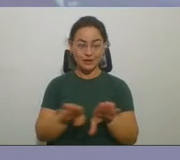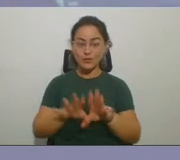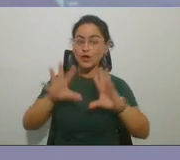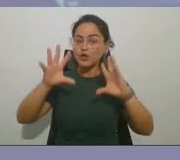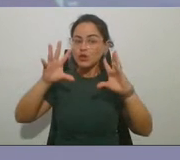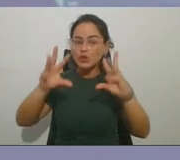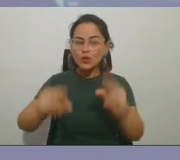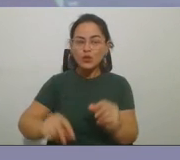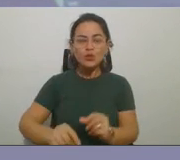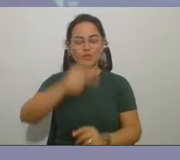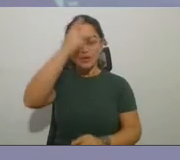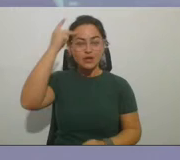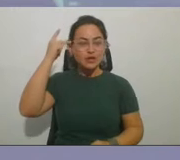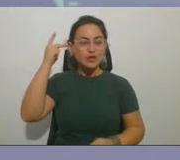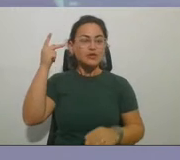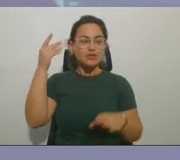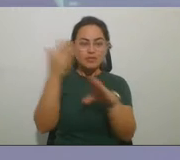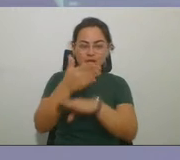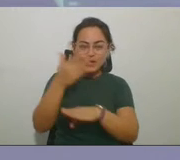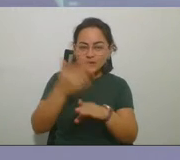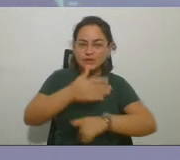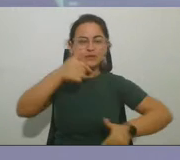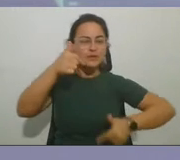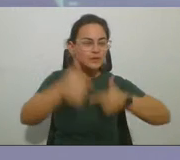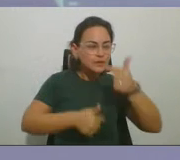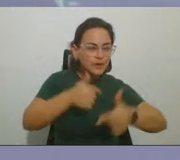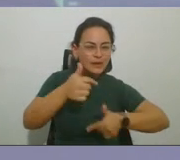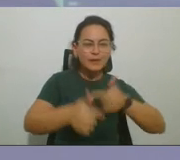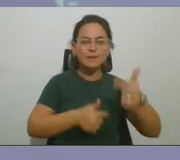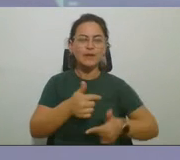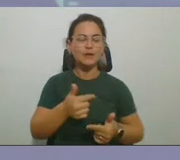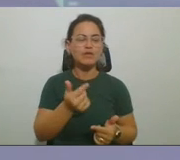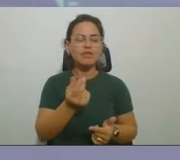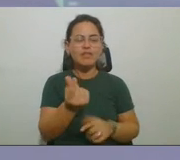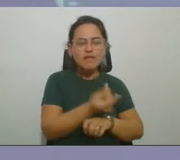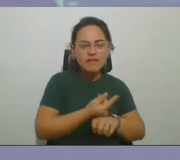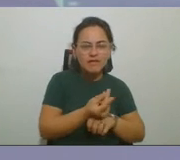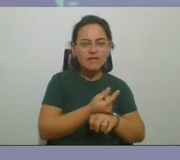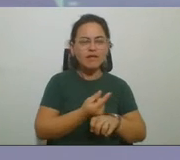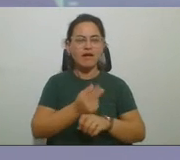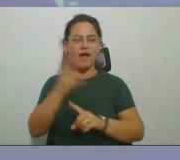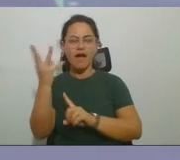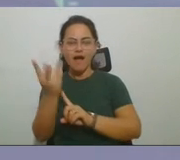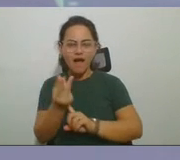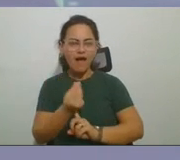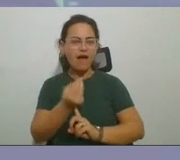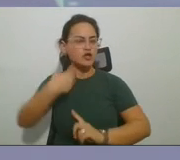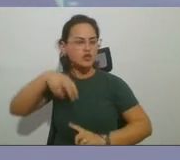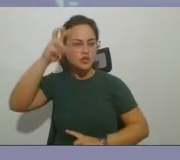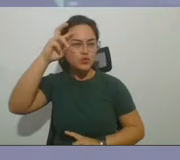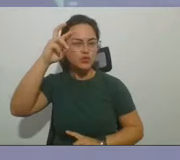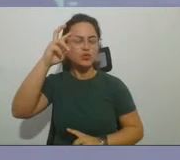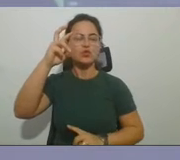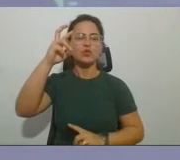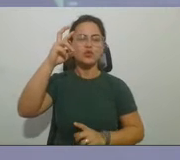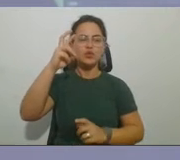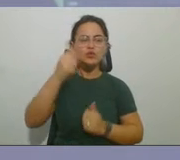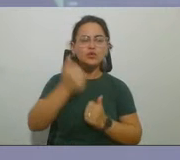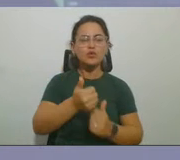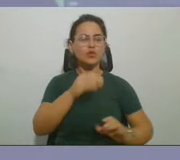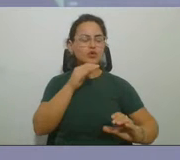nos diferentes grupos de trabalho, finanças, arte e cultura, suporte digital,